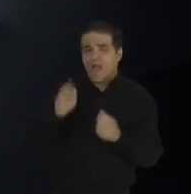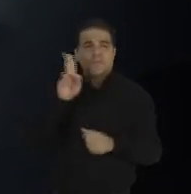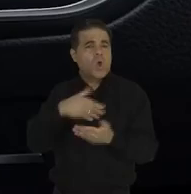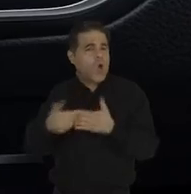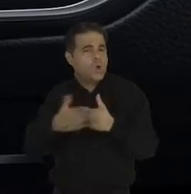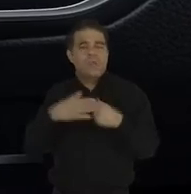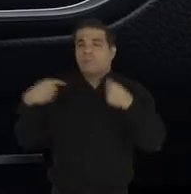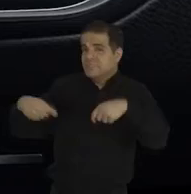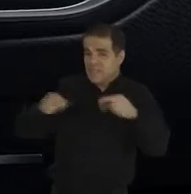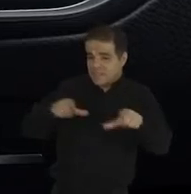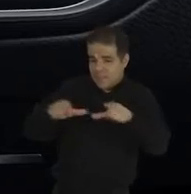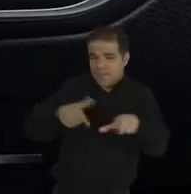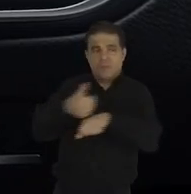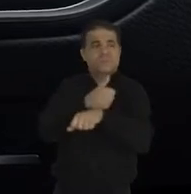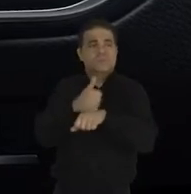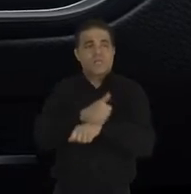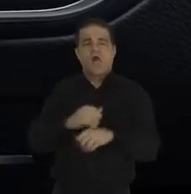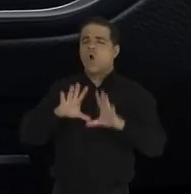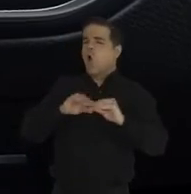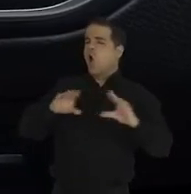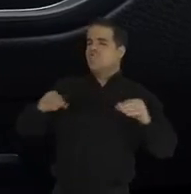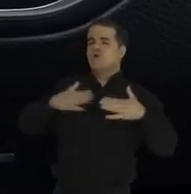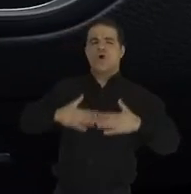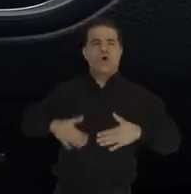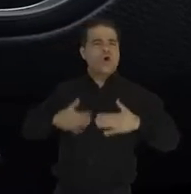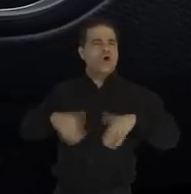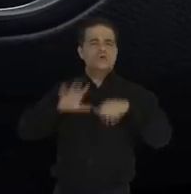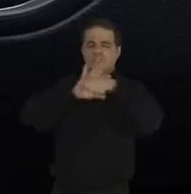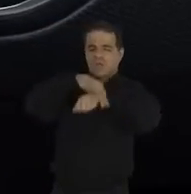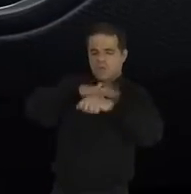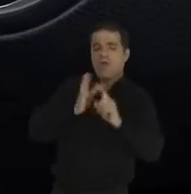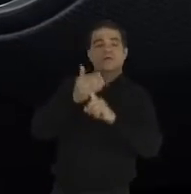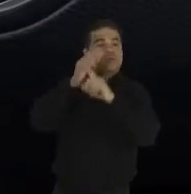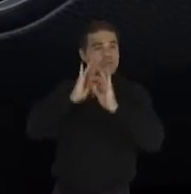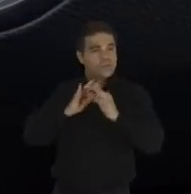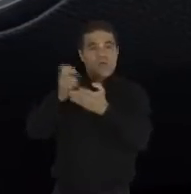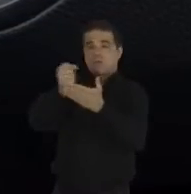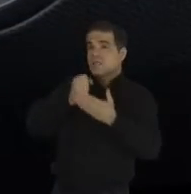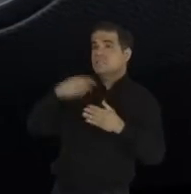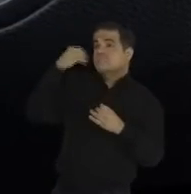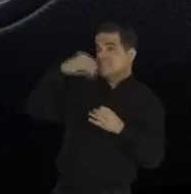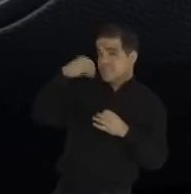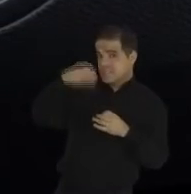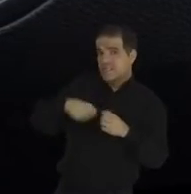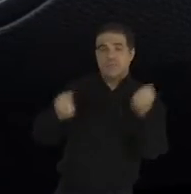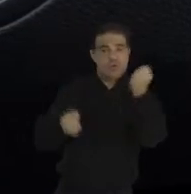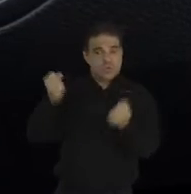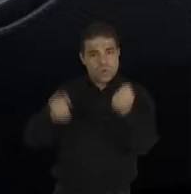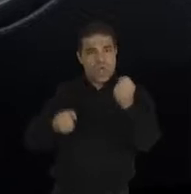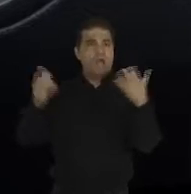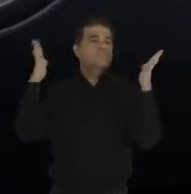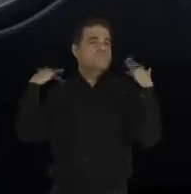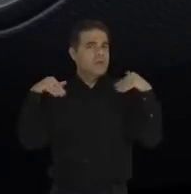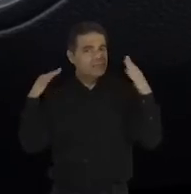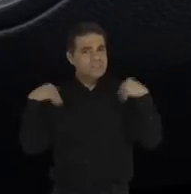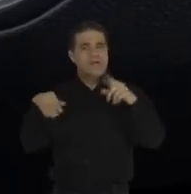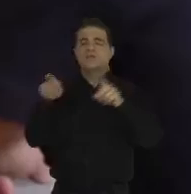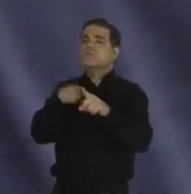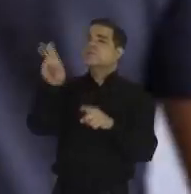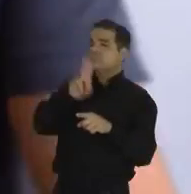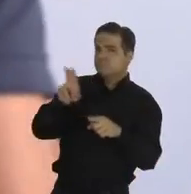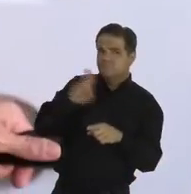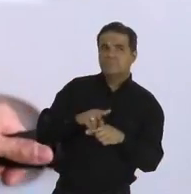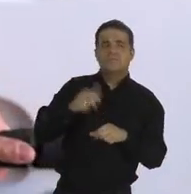profissional conforto segurança e tecnologia para trazer experiência de um carro de passeio para um